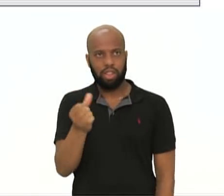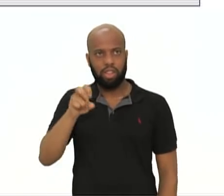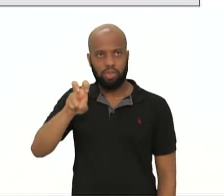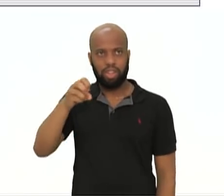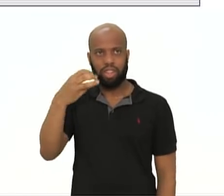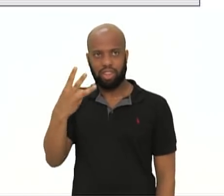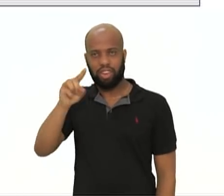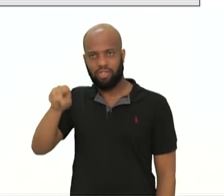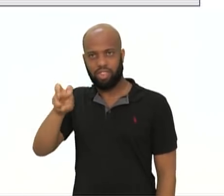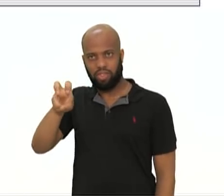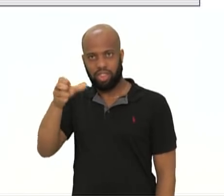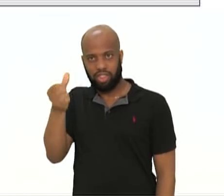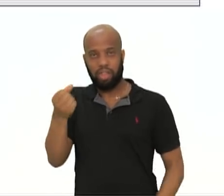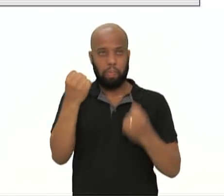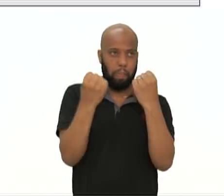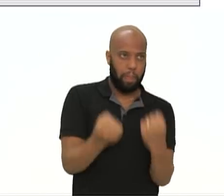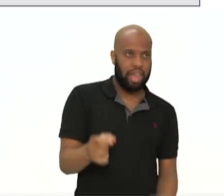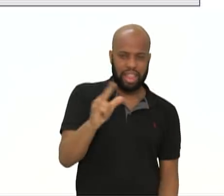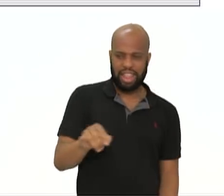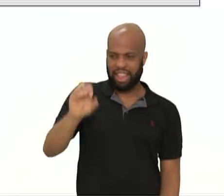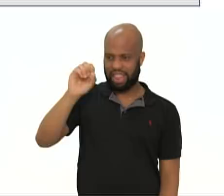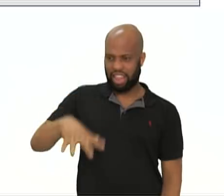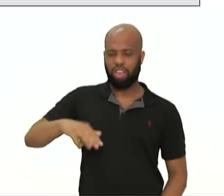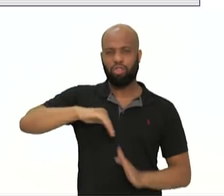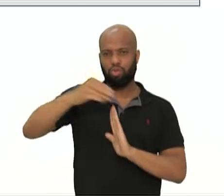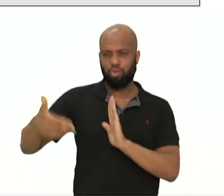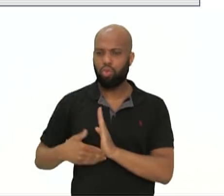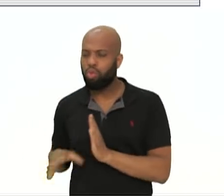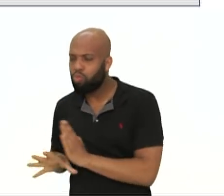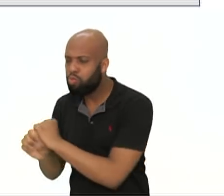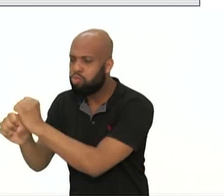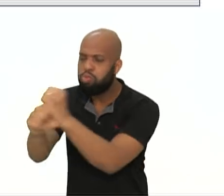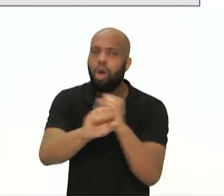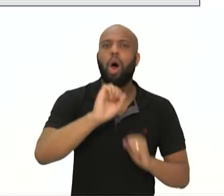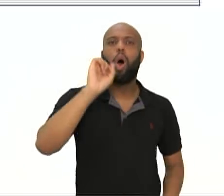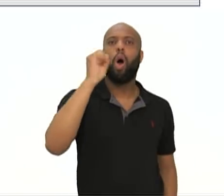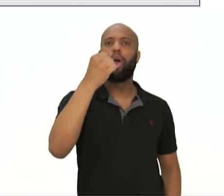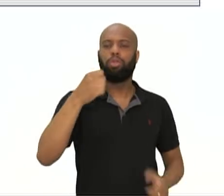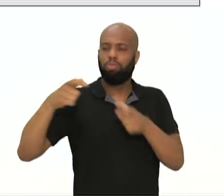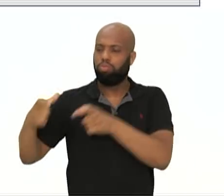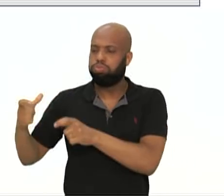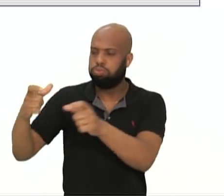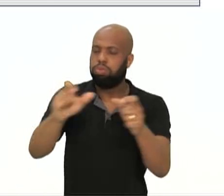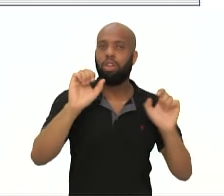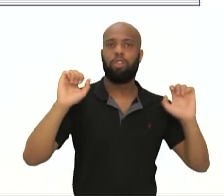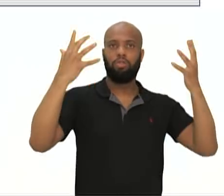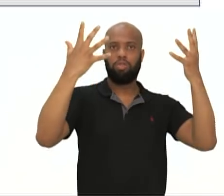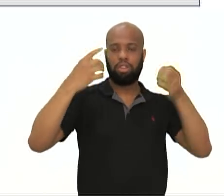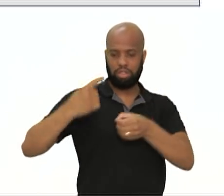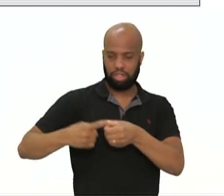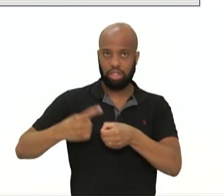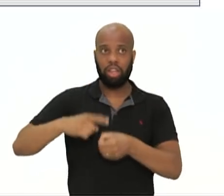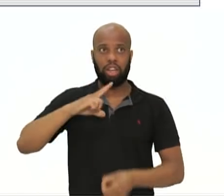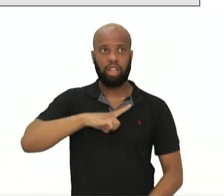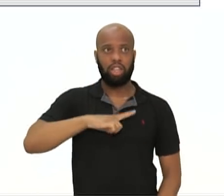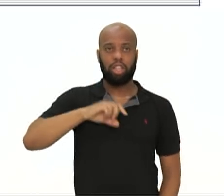653,56 toneladas de lixo de todos os 8 locais na festa na cidade, sendo